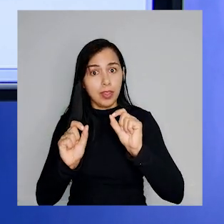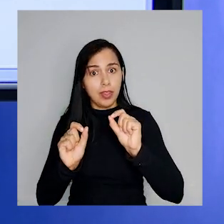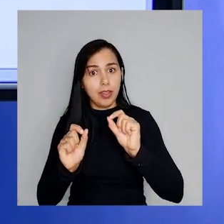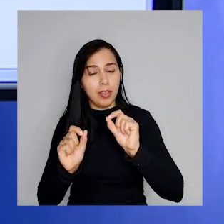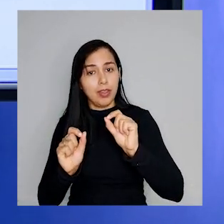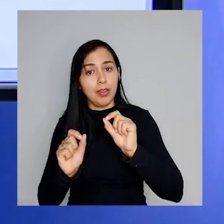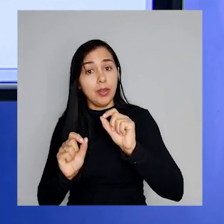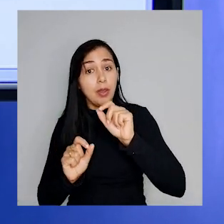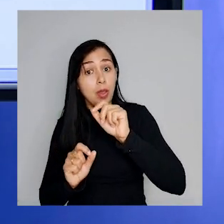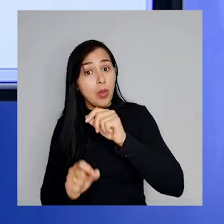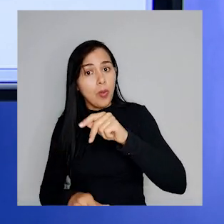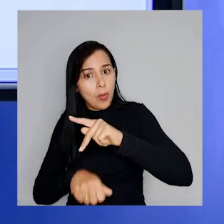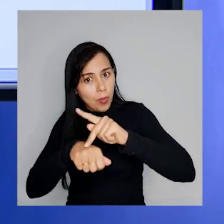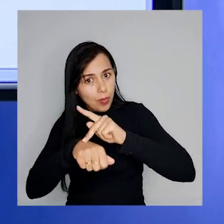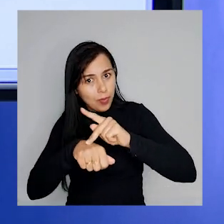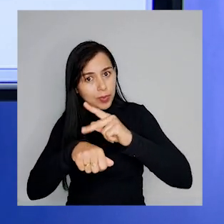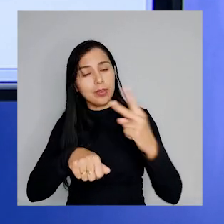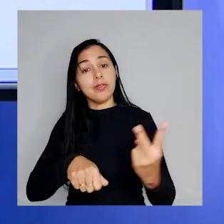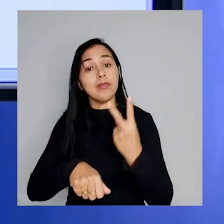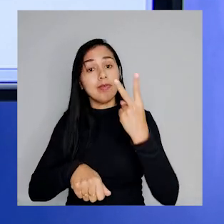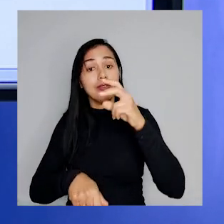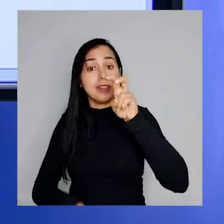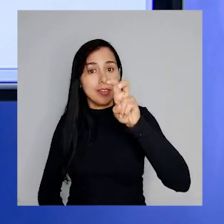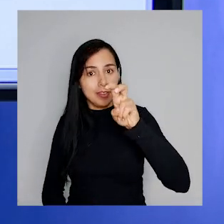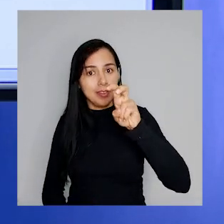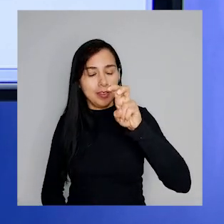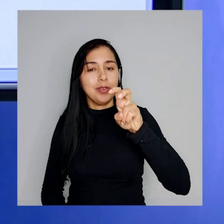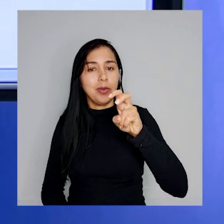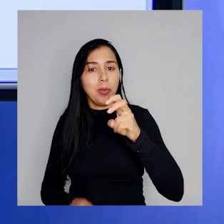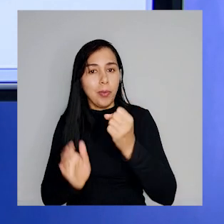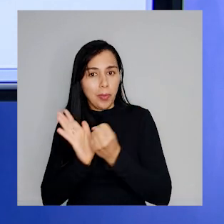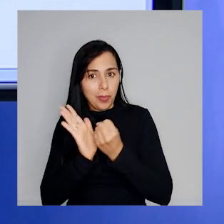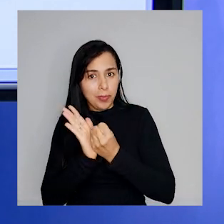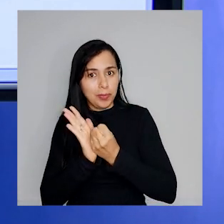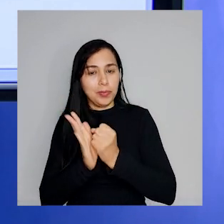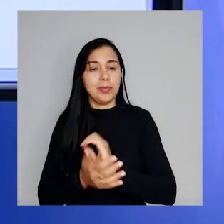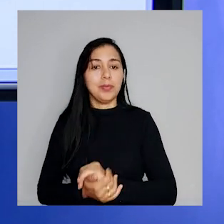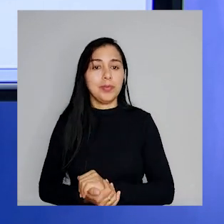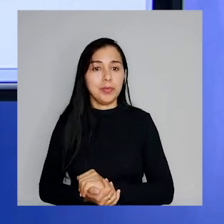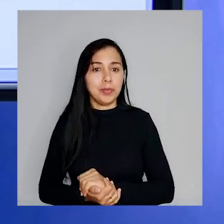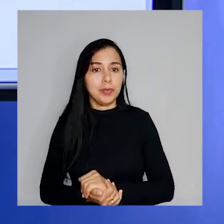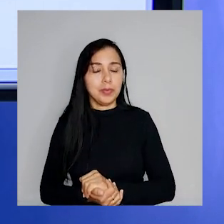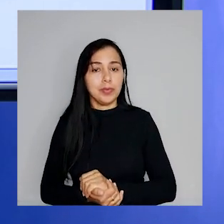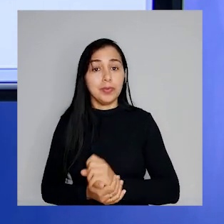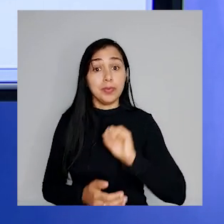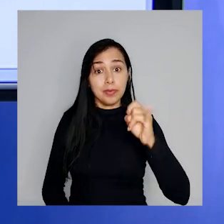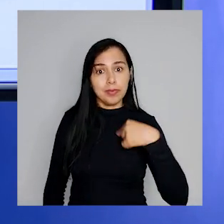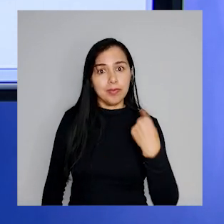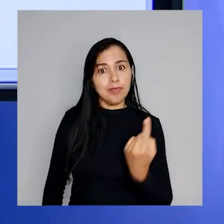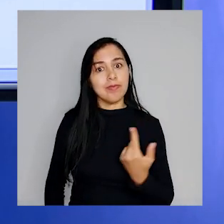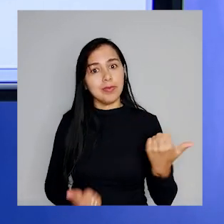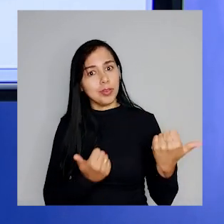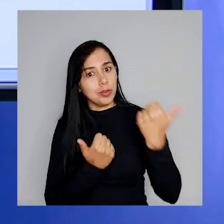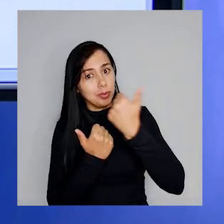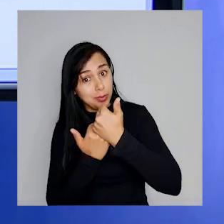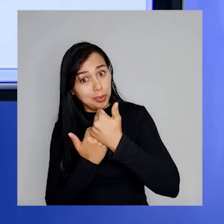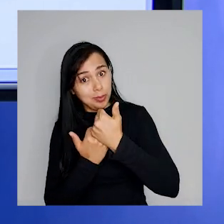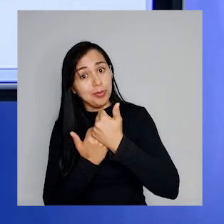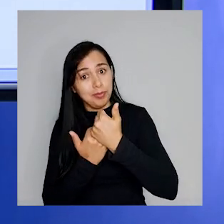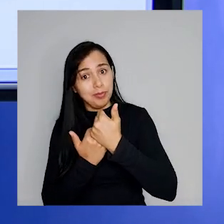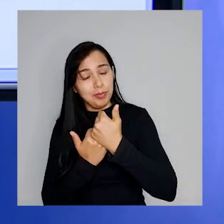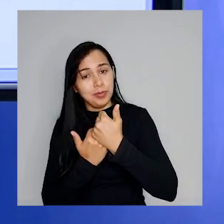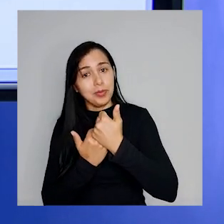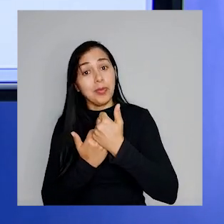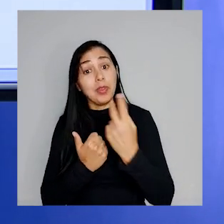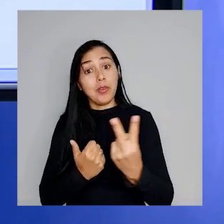vale 5 pontos. Então, se eu substituir nessa primeira equação, eu já descubro o valor do pino branco. Só que o